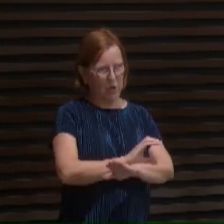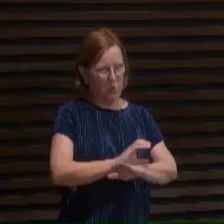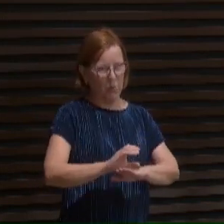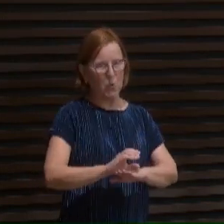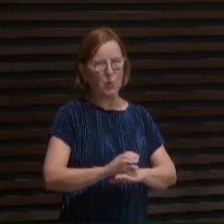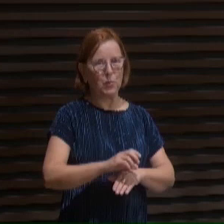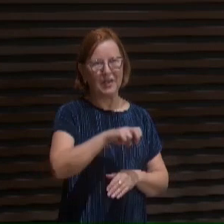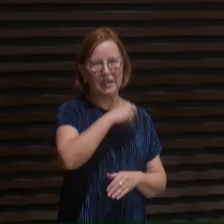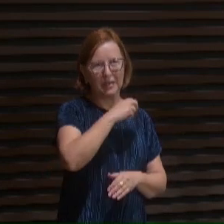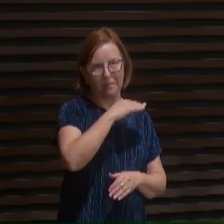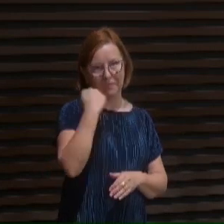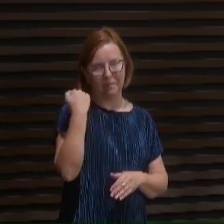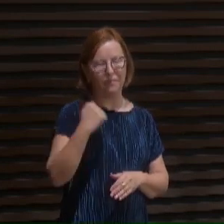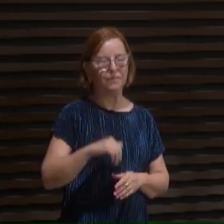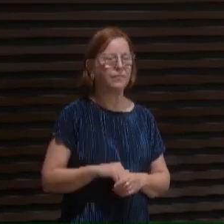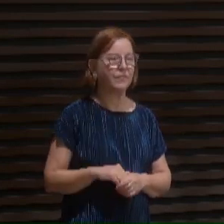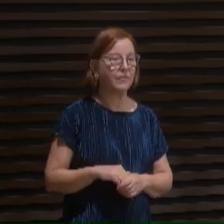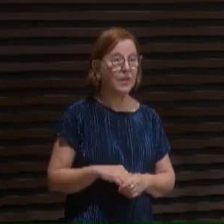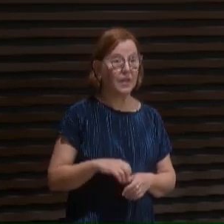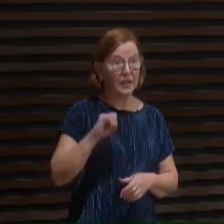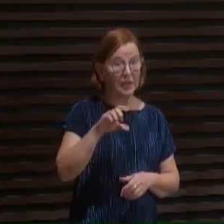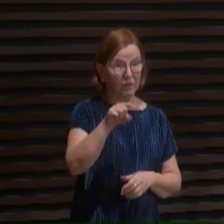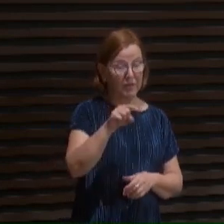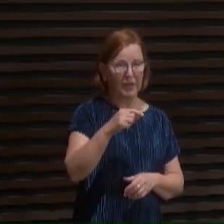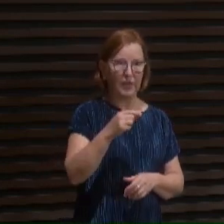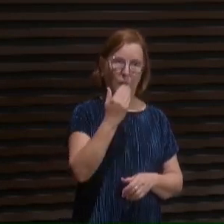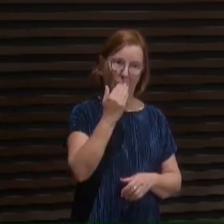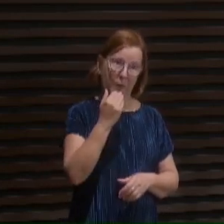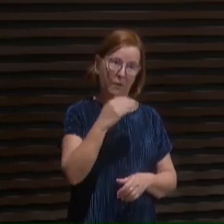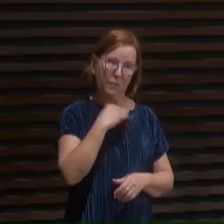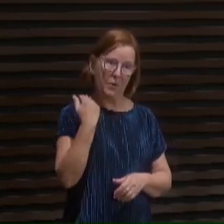é a morte. Se você comer, você vai morrer.